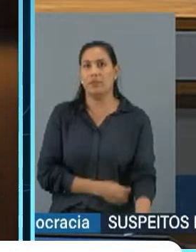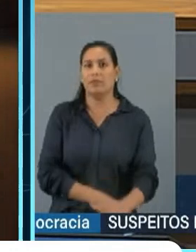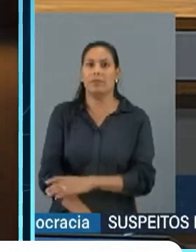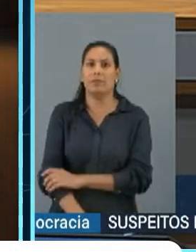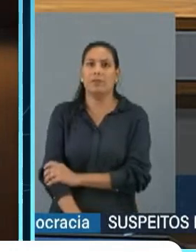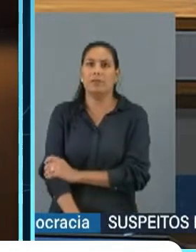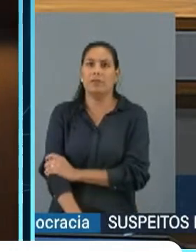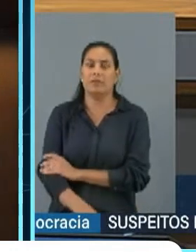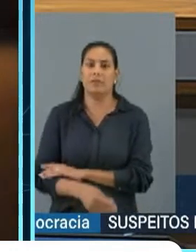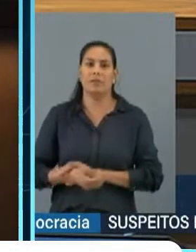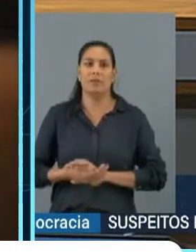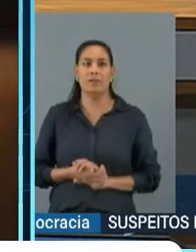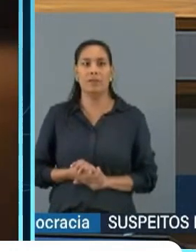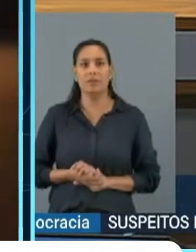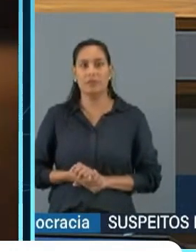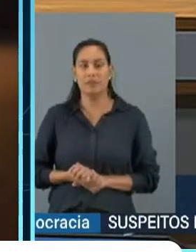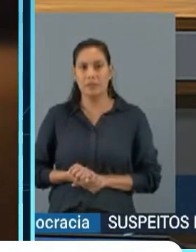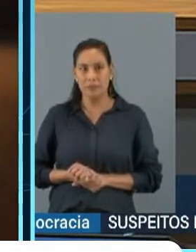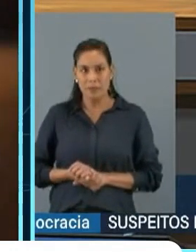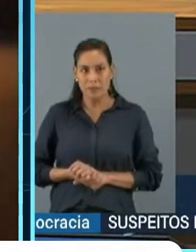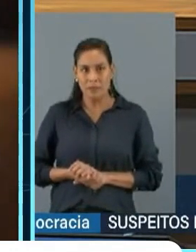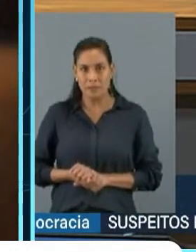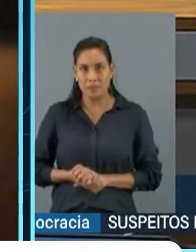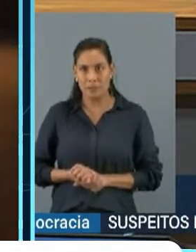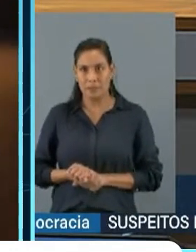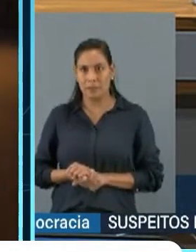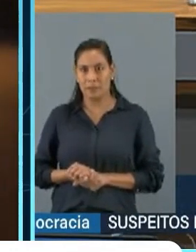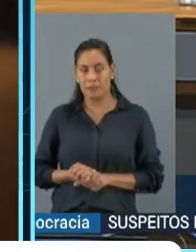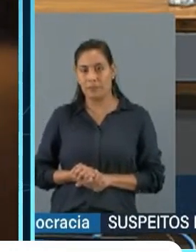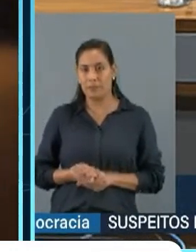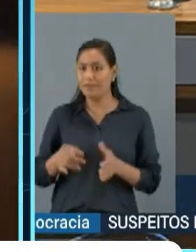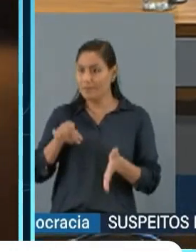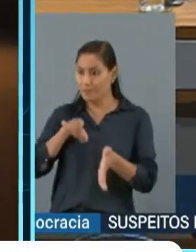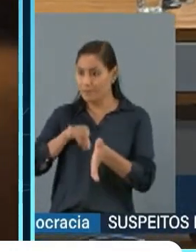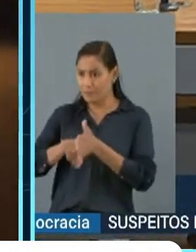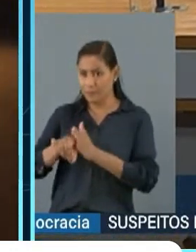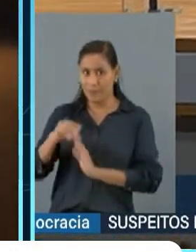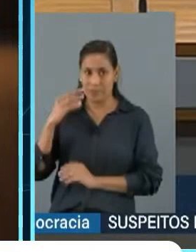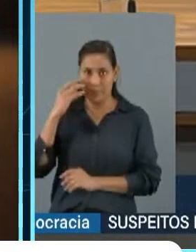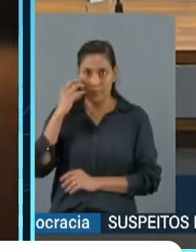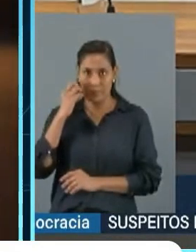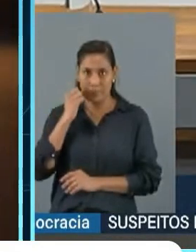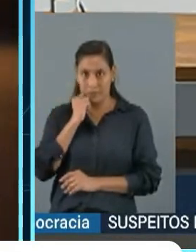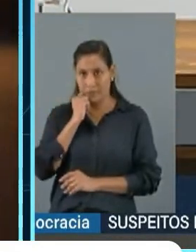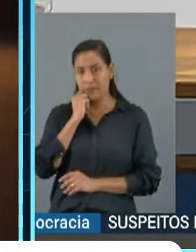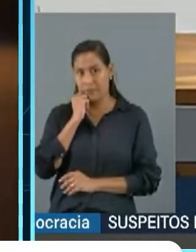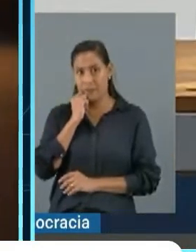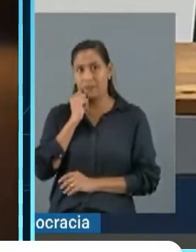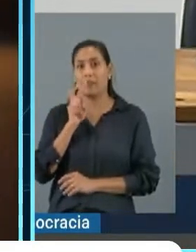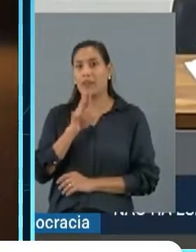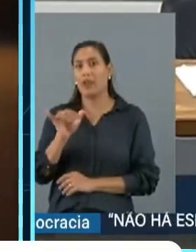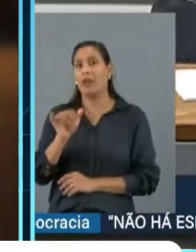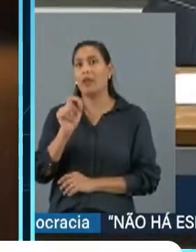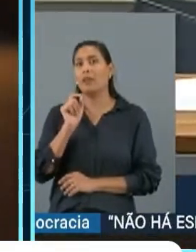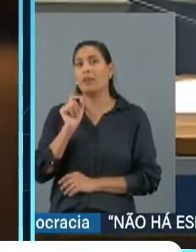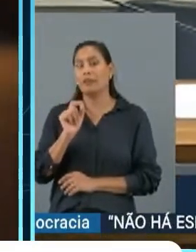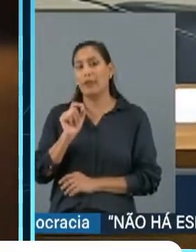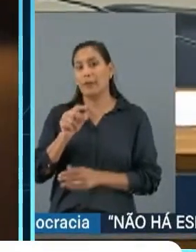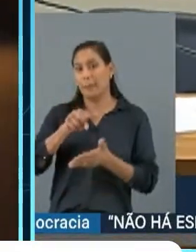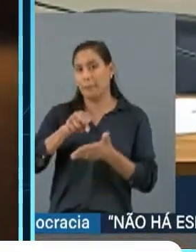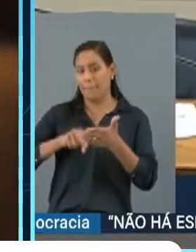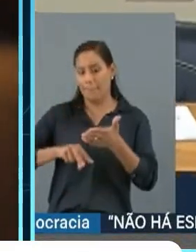puxadinho, tanto do Palácio do Planalto como, especialmente, do Supremo Tribunal Federal, que interfere aqui, via